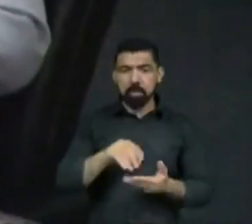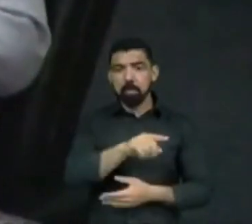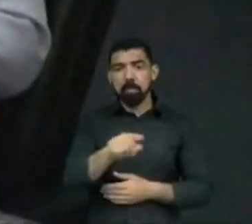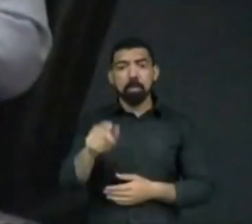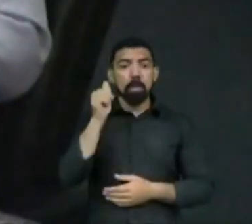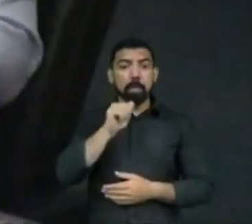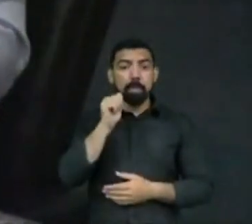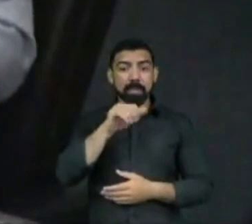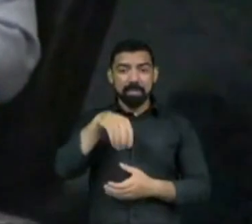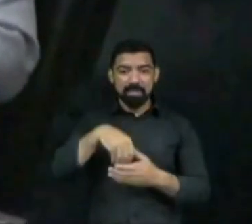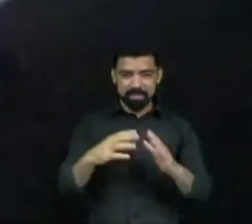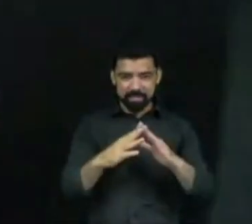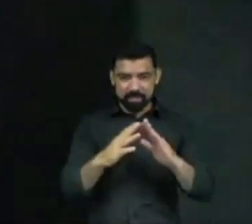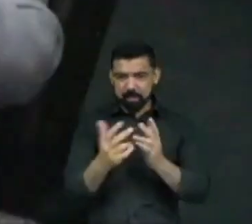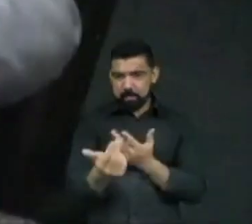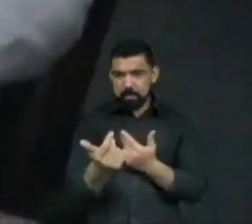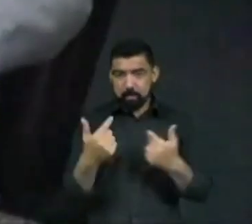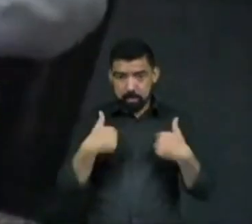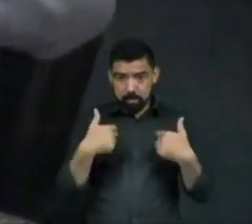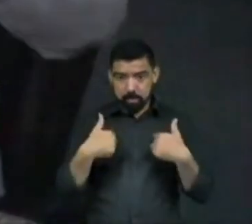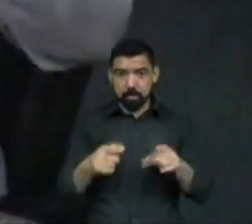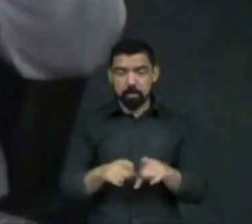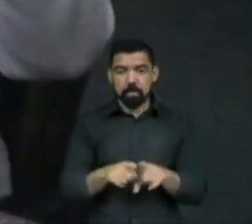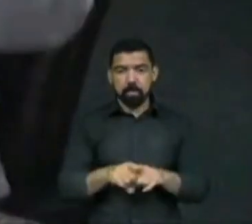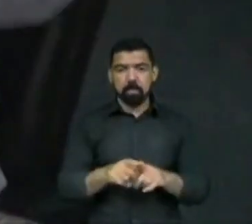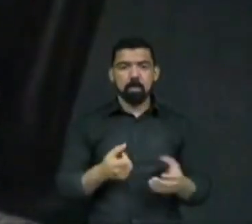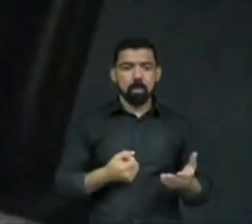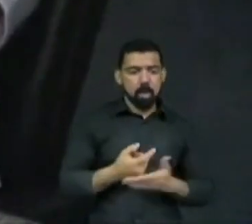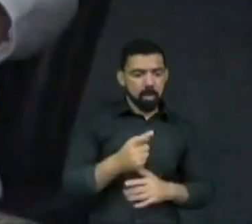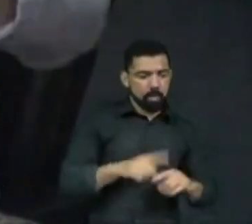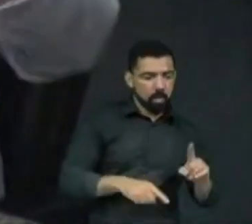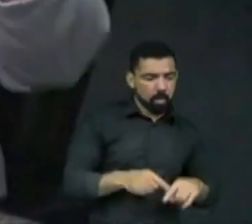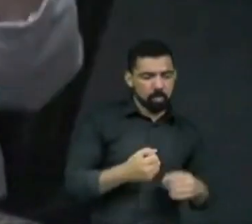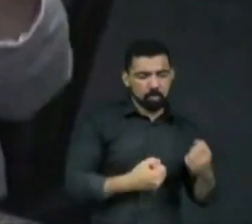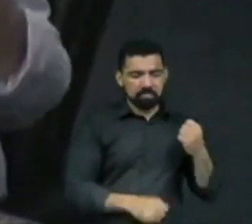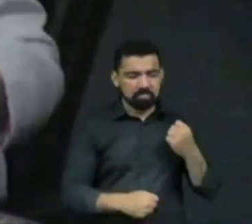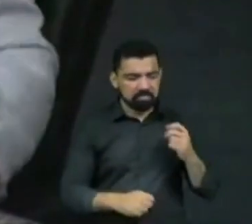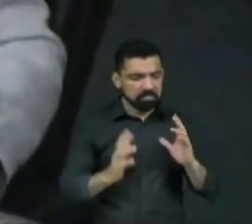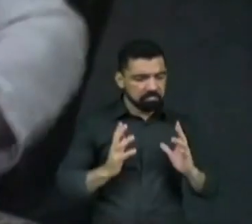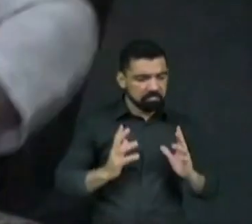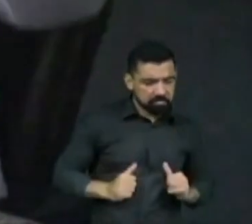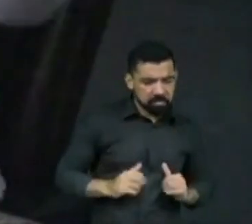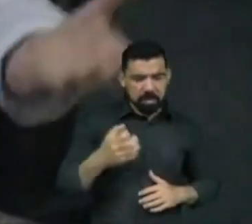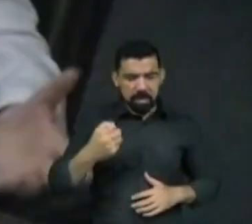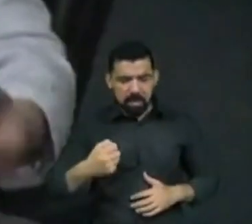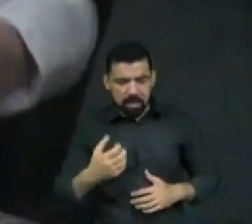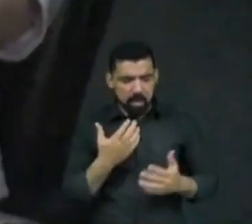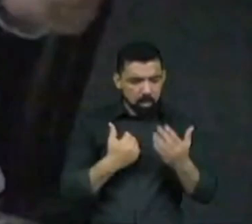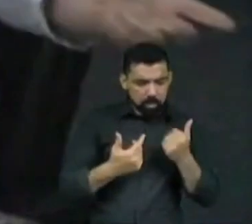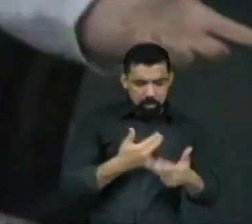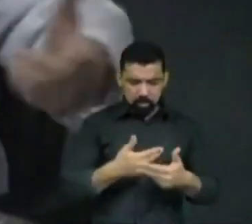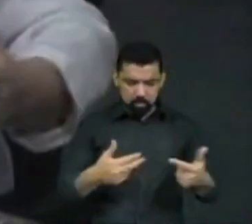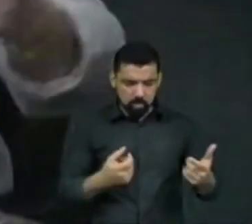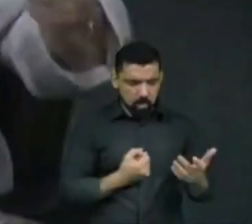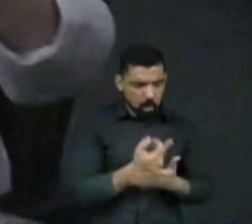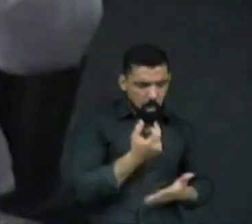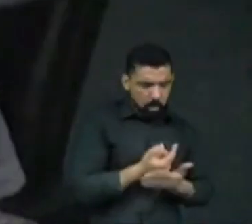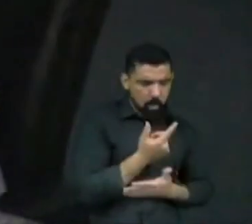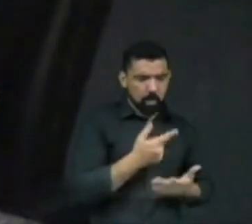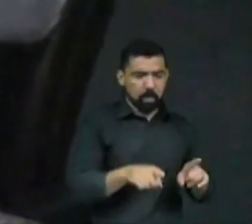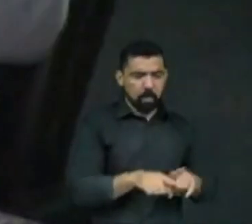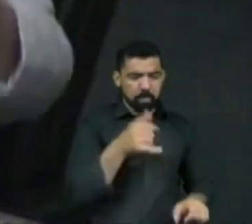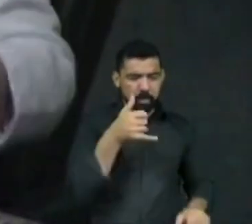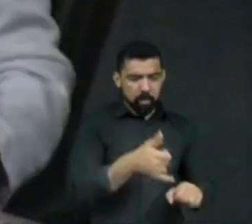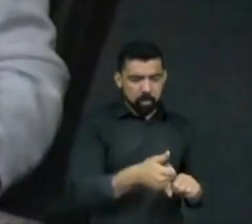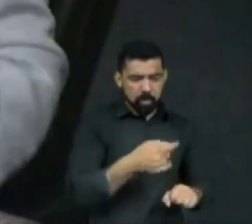como eu, que compra os seus produtos de limpeza, o seu leite, sua alimentação, que bota o combustível no seu